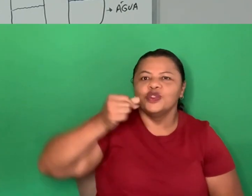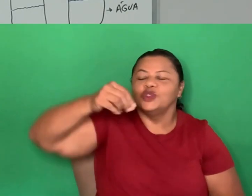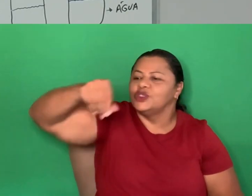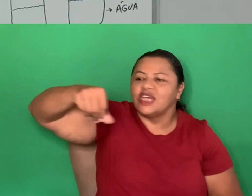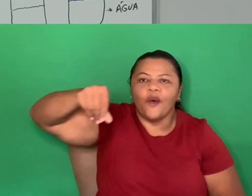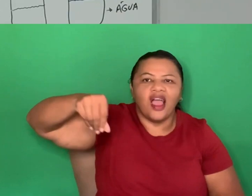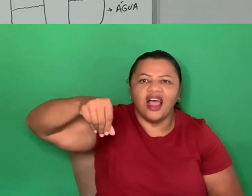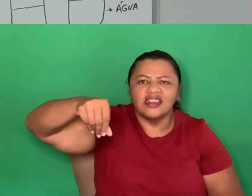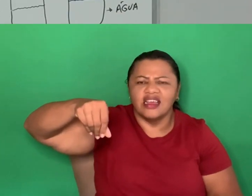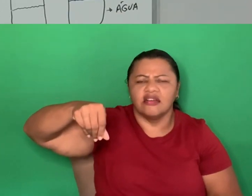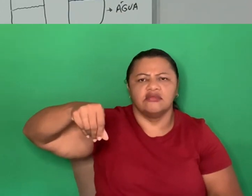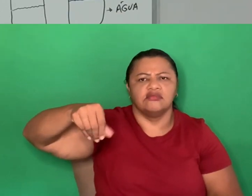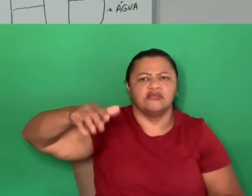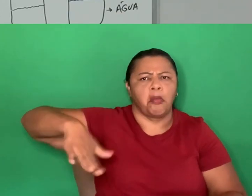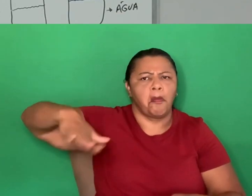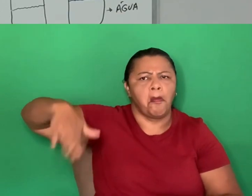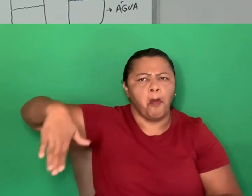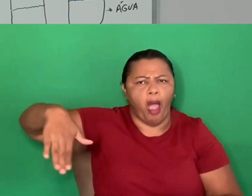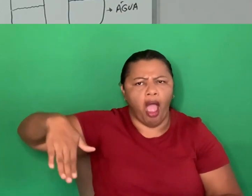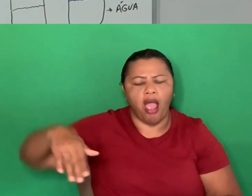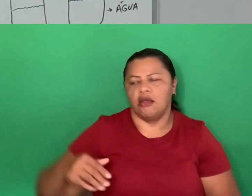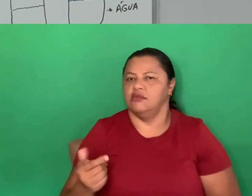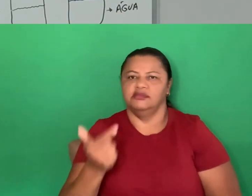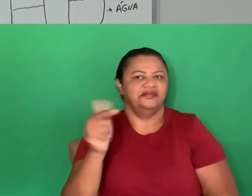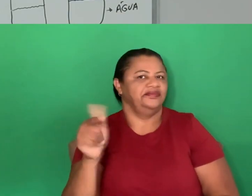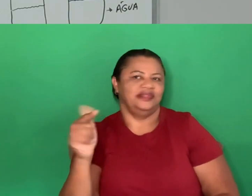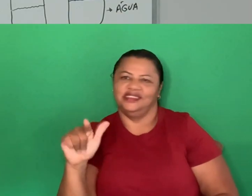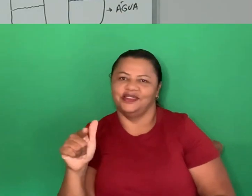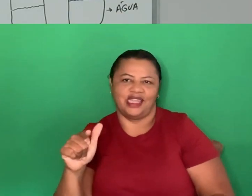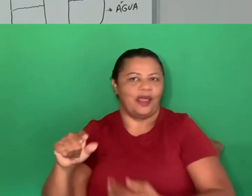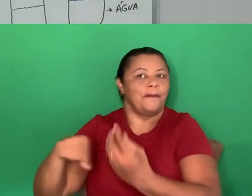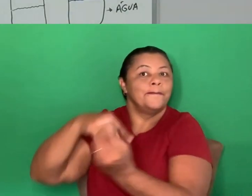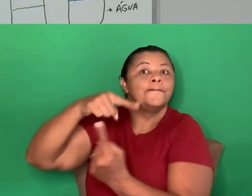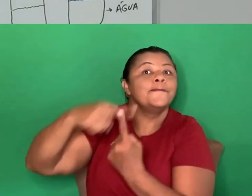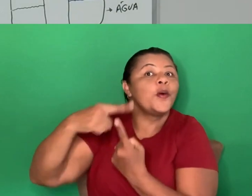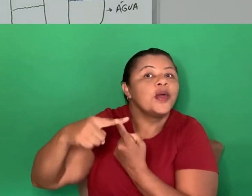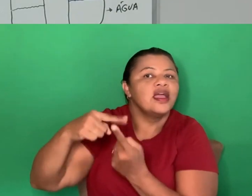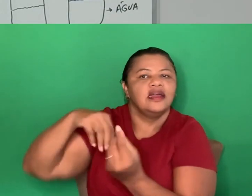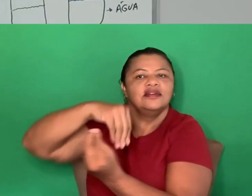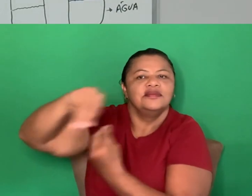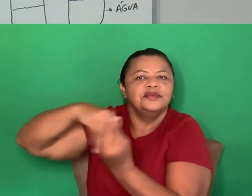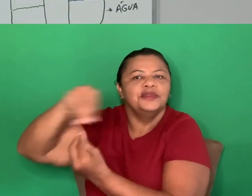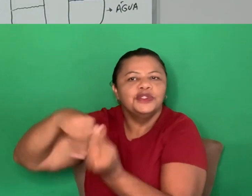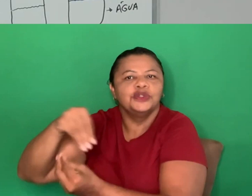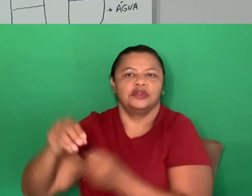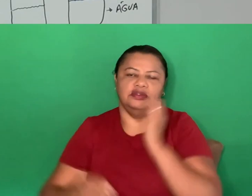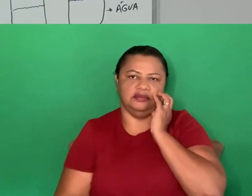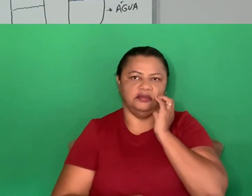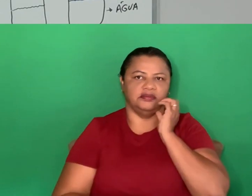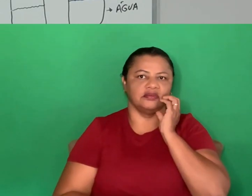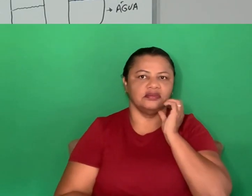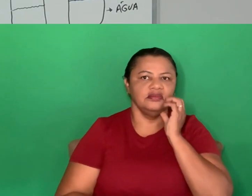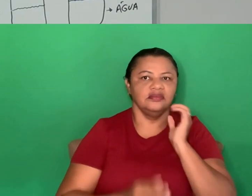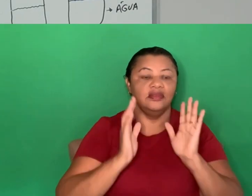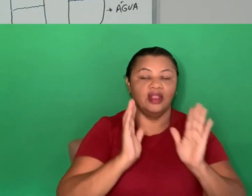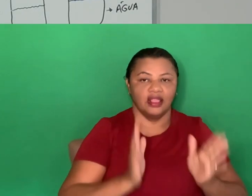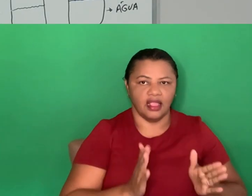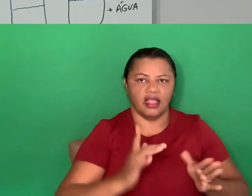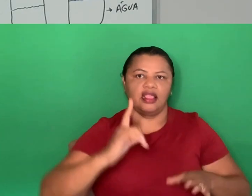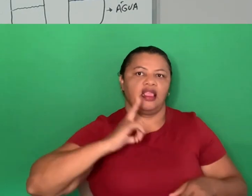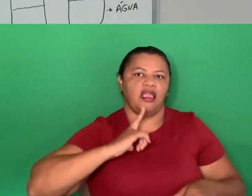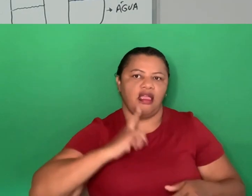tem. Mistura não tem fórmula. Tá? Isso porque, quando eu falo da água, é a substância pura água. Existe